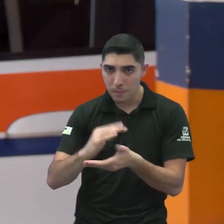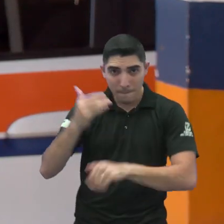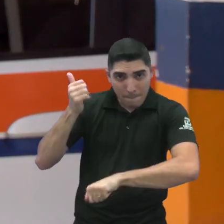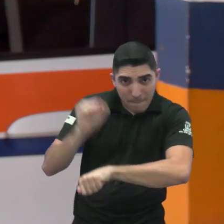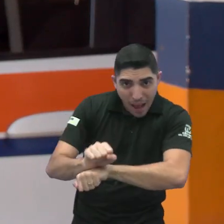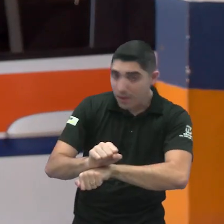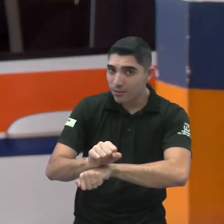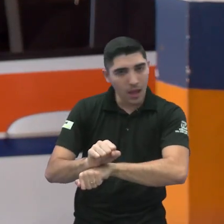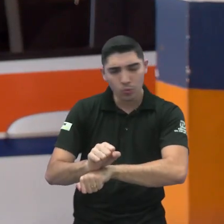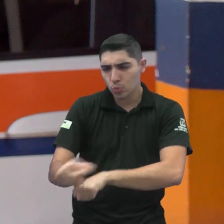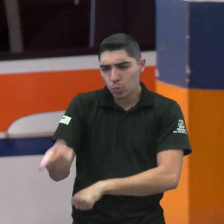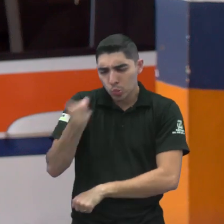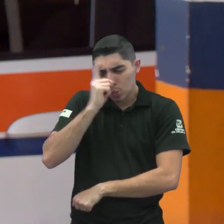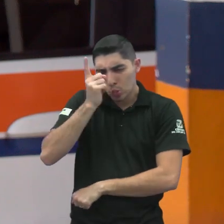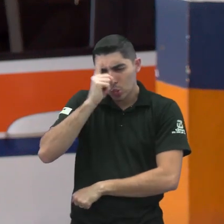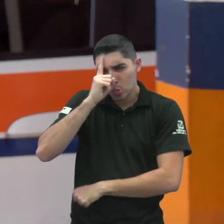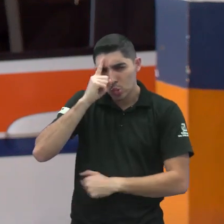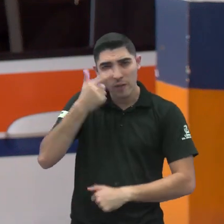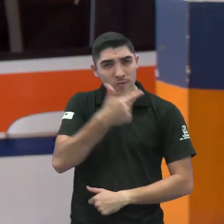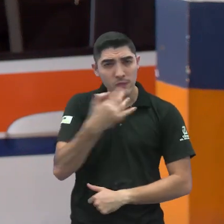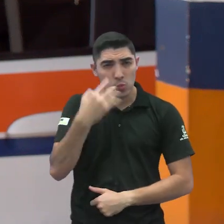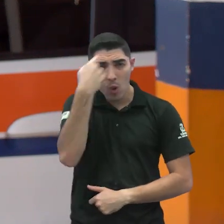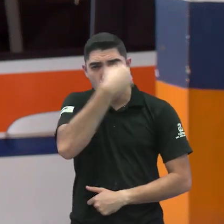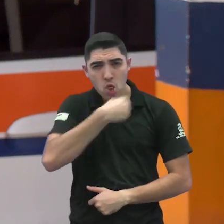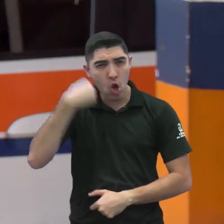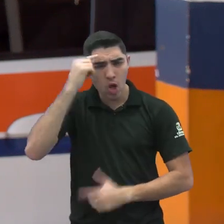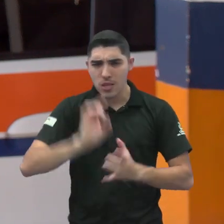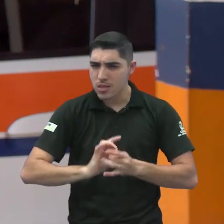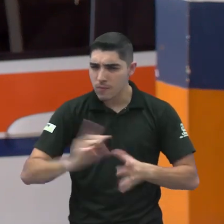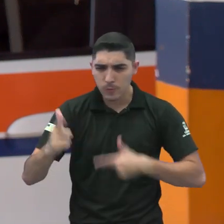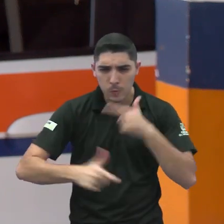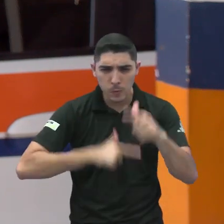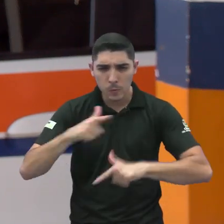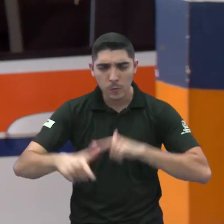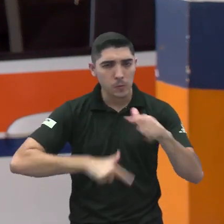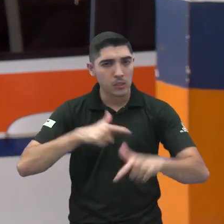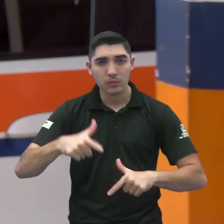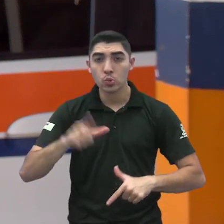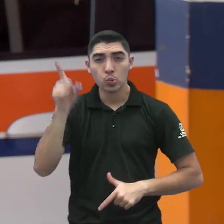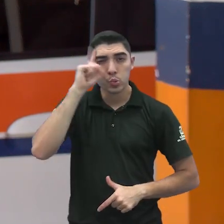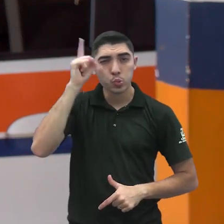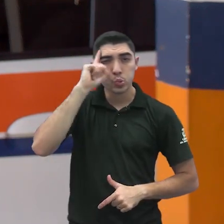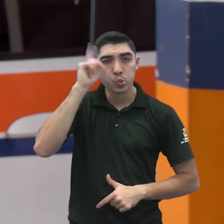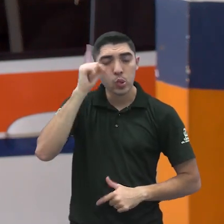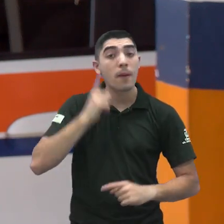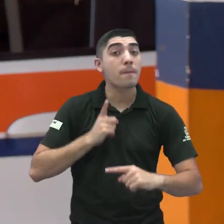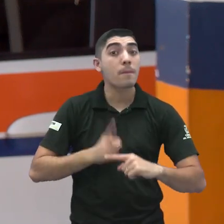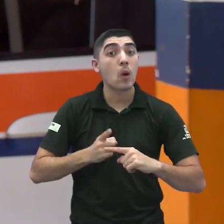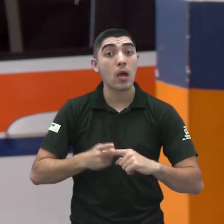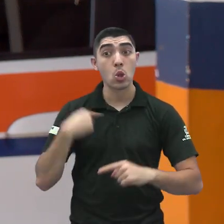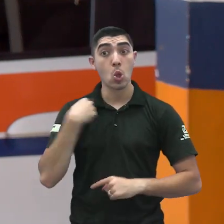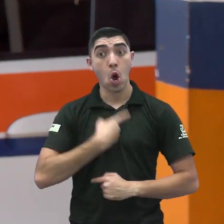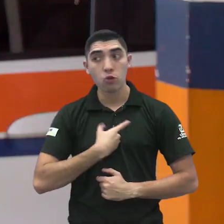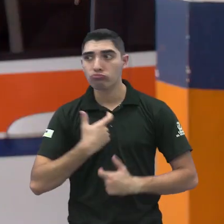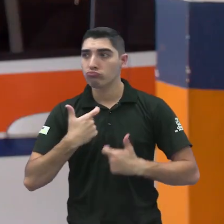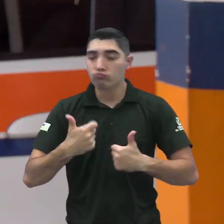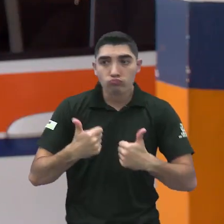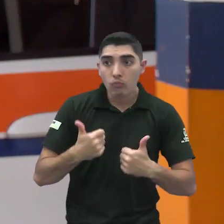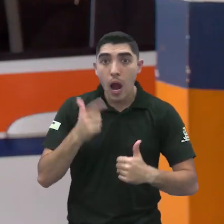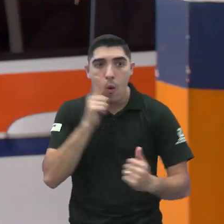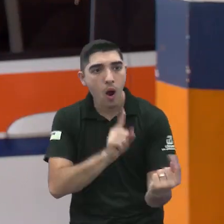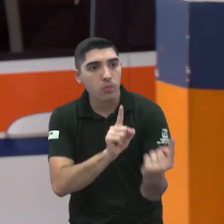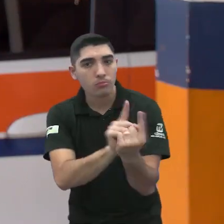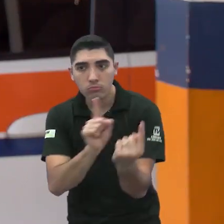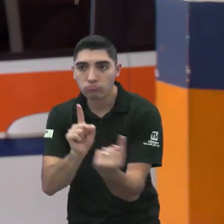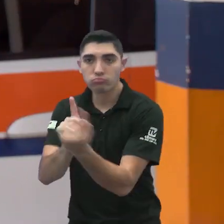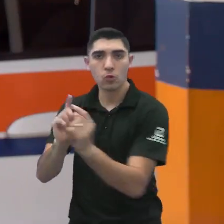Civil não para, é de segunda a segunda, né, 24 horas por dia, para poder estar disponível, né,